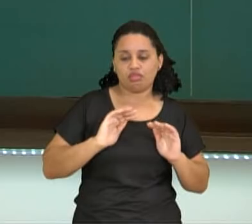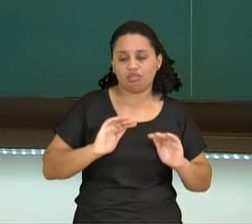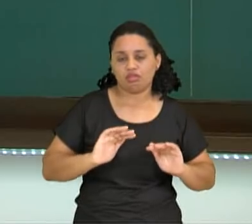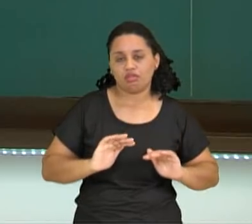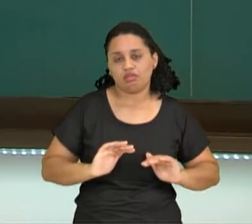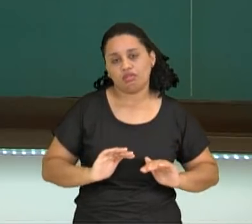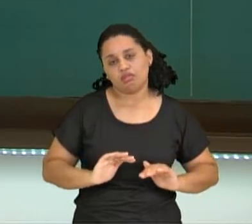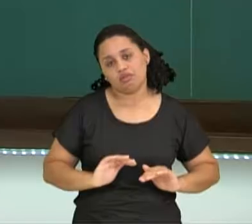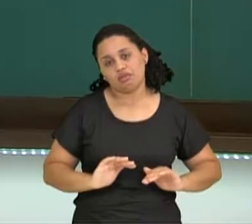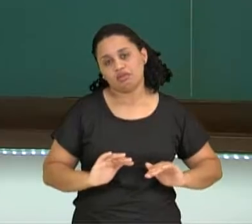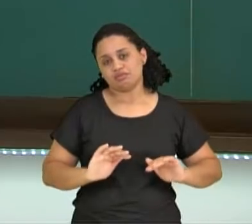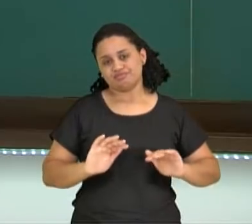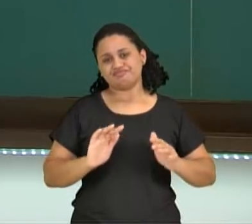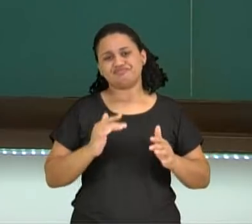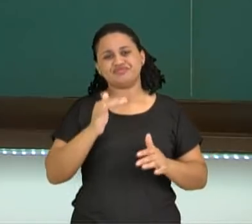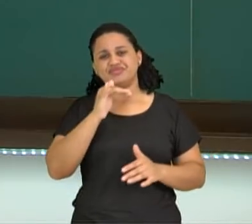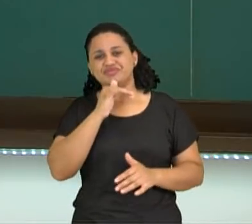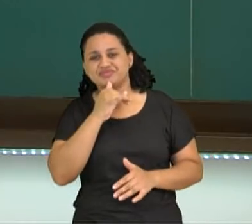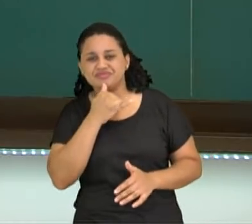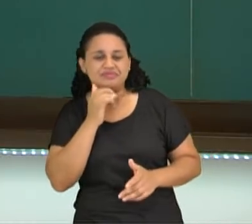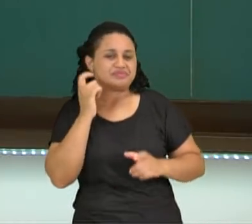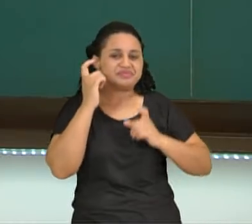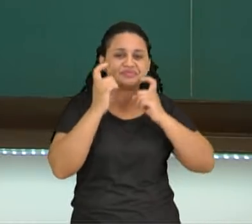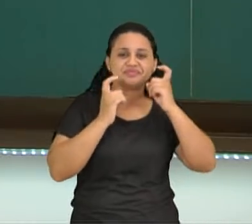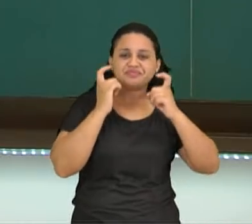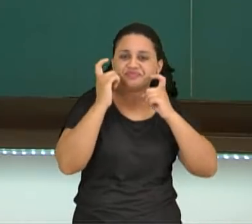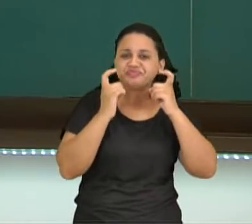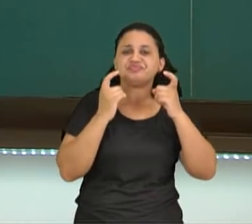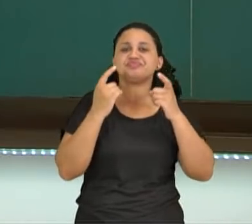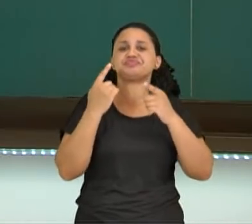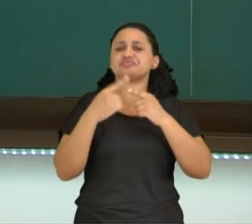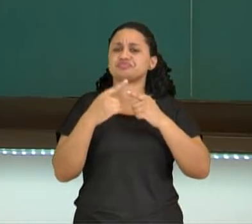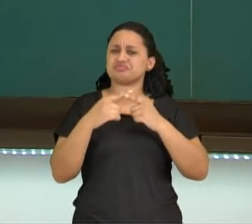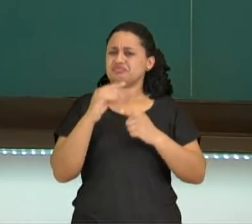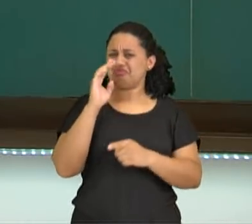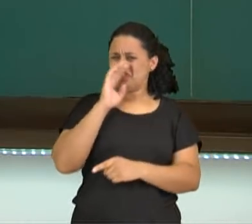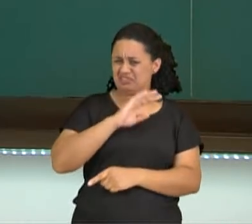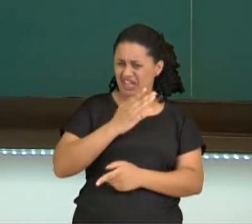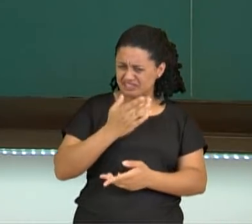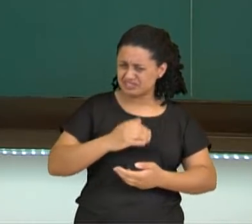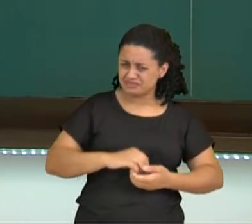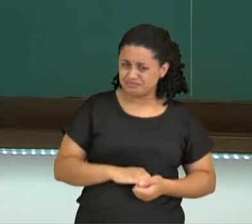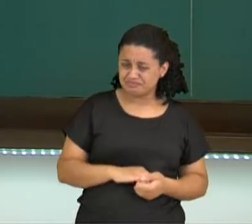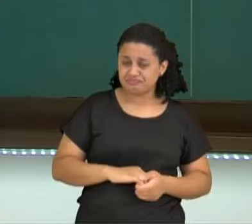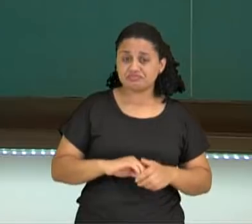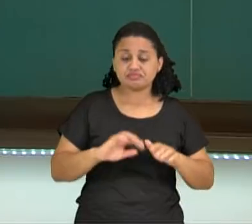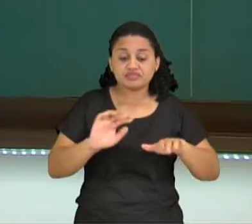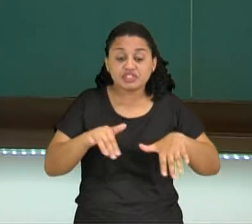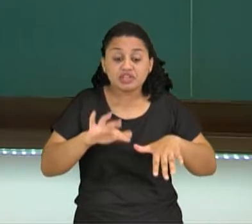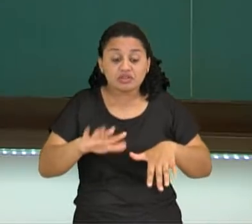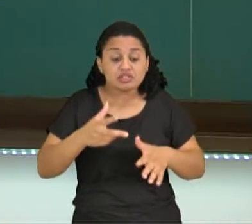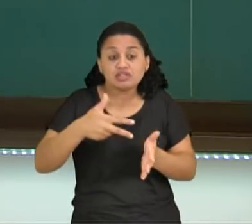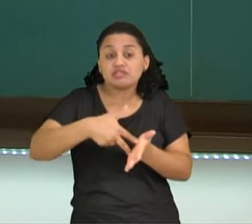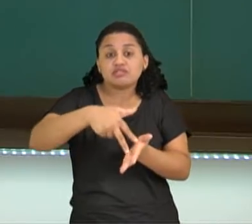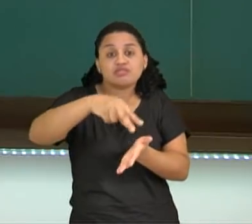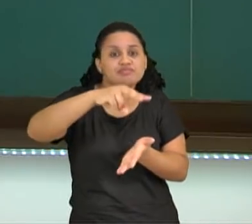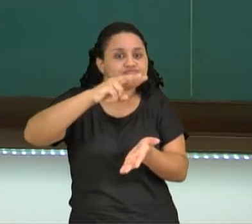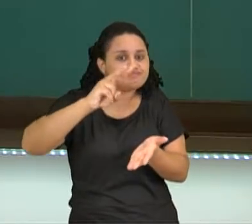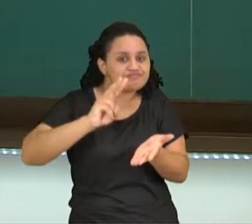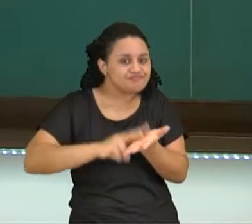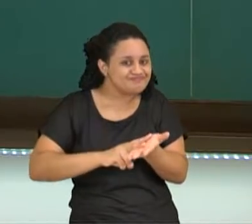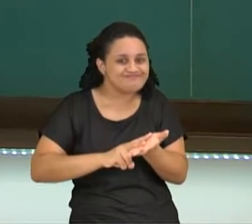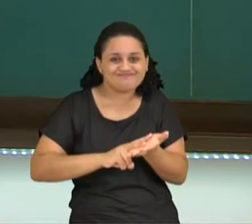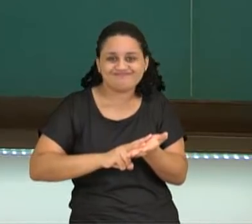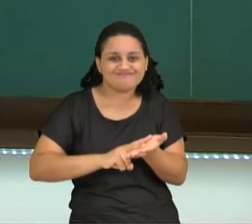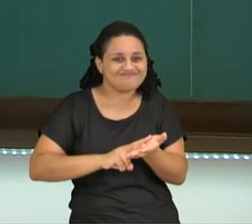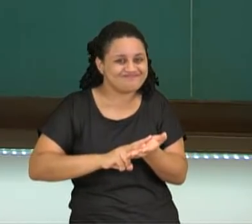ficou para baixo, né? Ficou triste, ficou preocupado, porque maldades, né? E o desmaio tornou-se iminente, quer